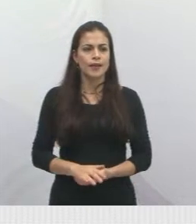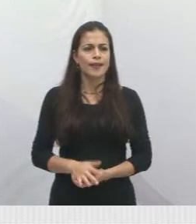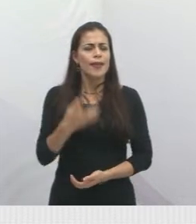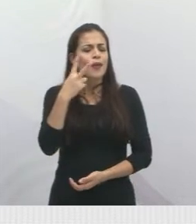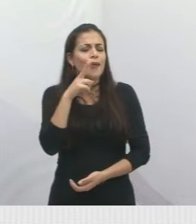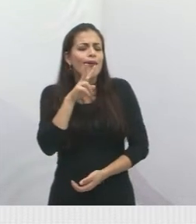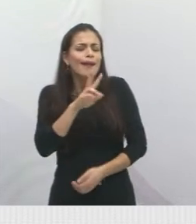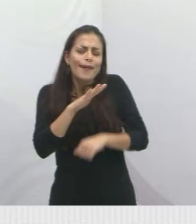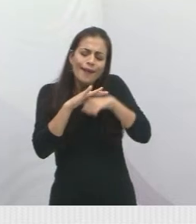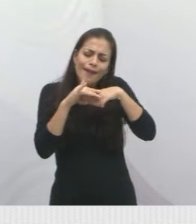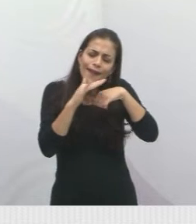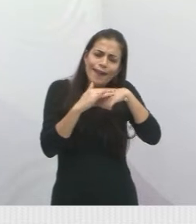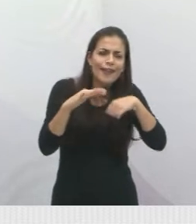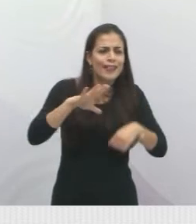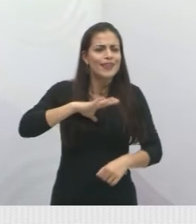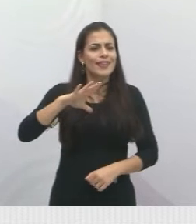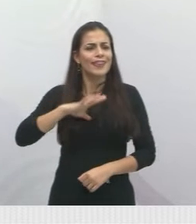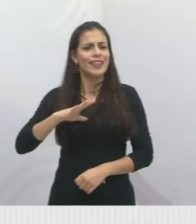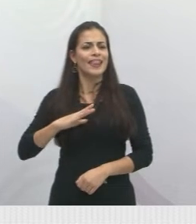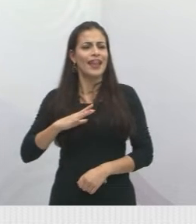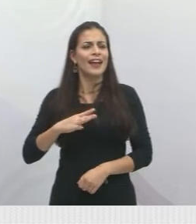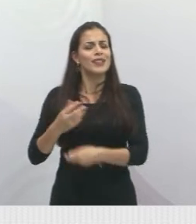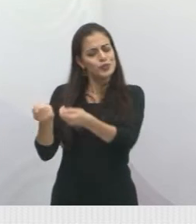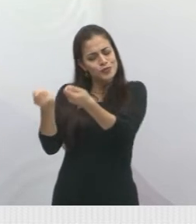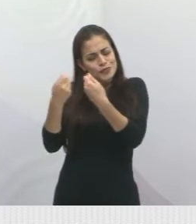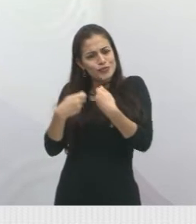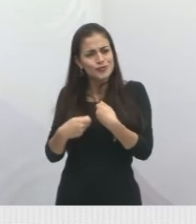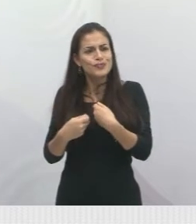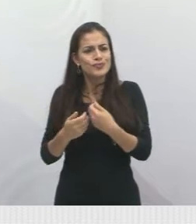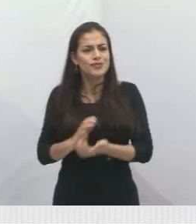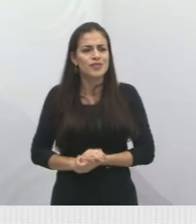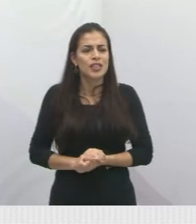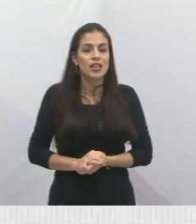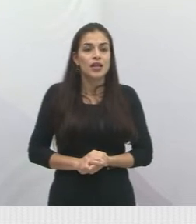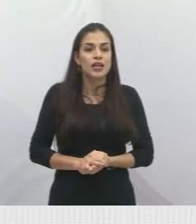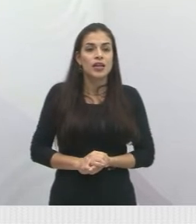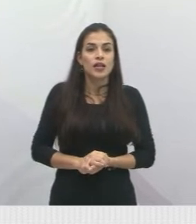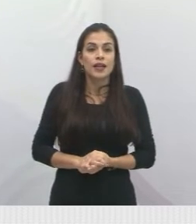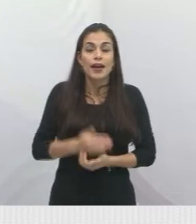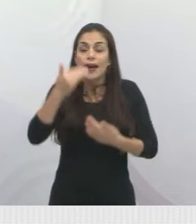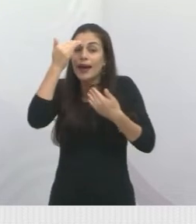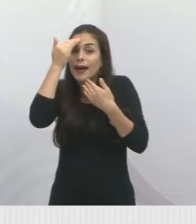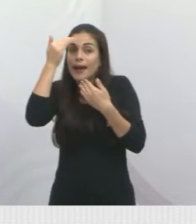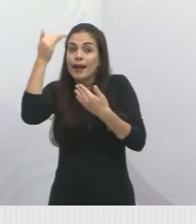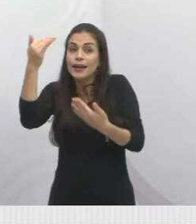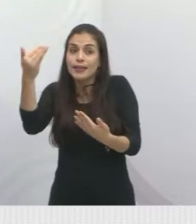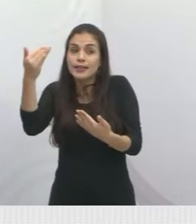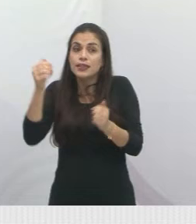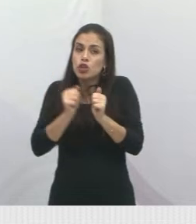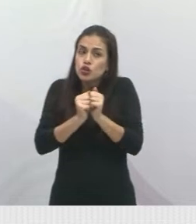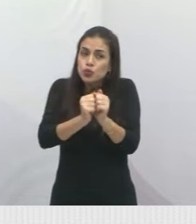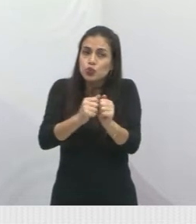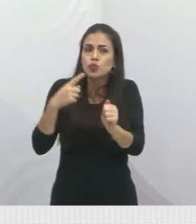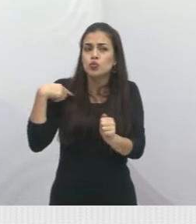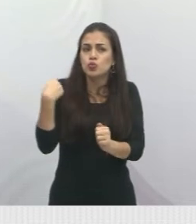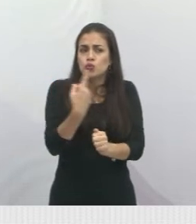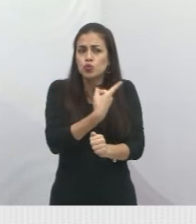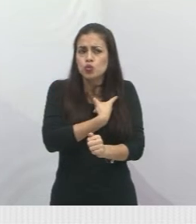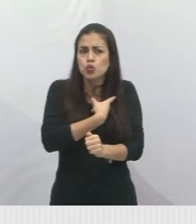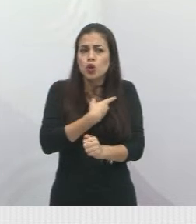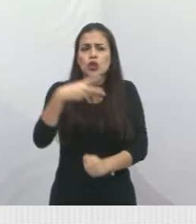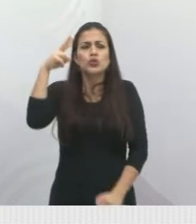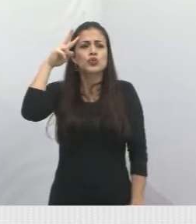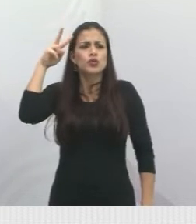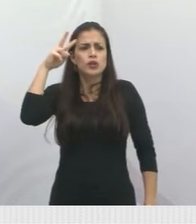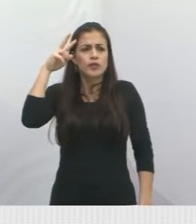cidade. Quero agradecer por ter estado conosco nesta última segunda-feira e também